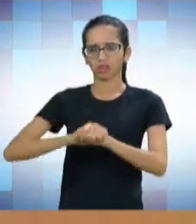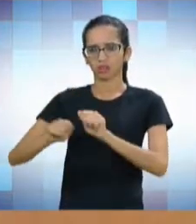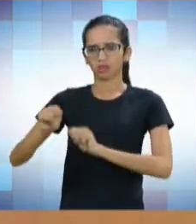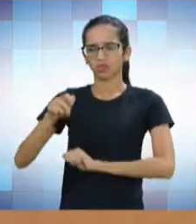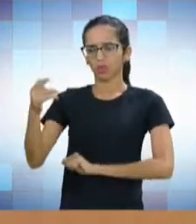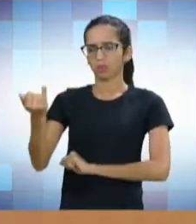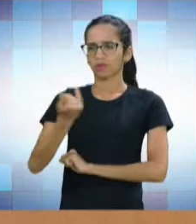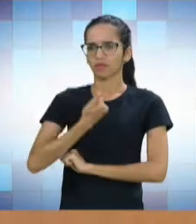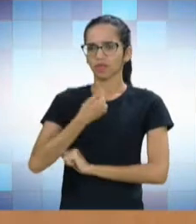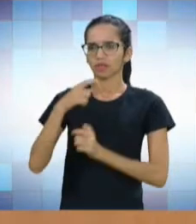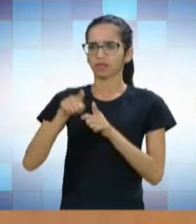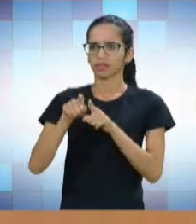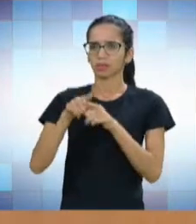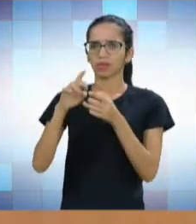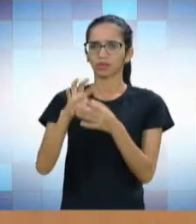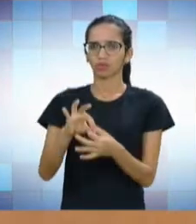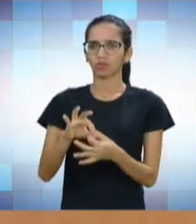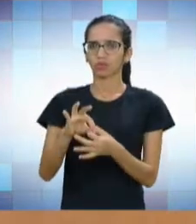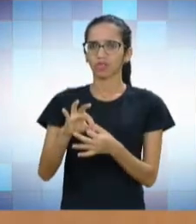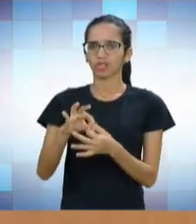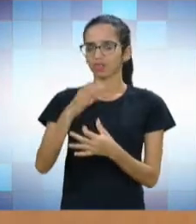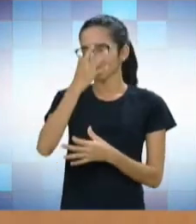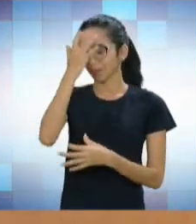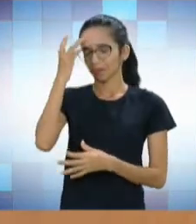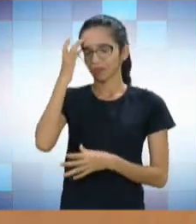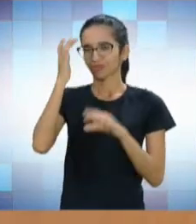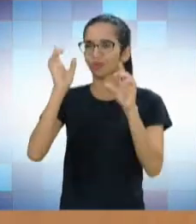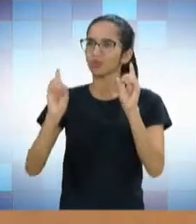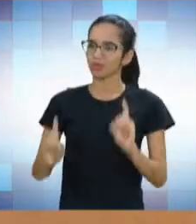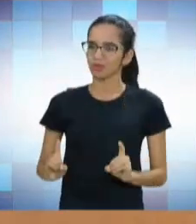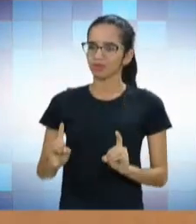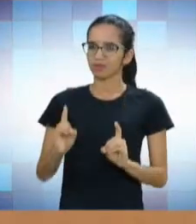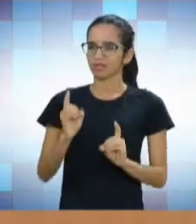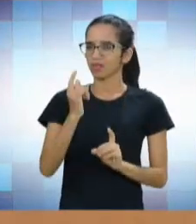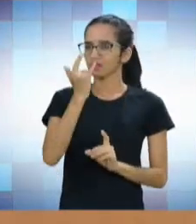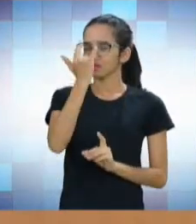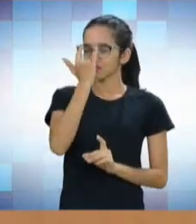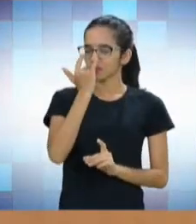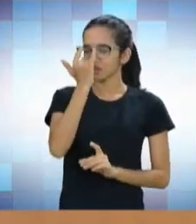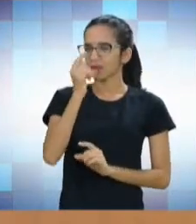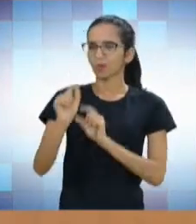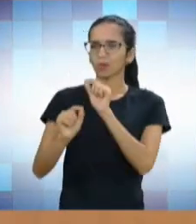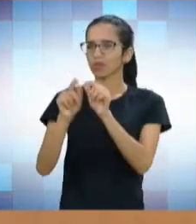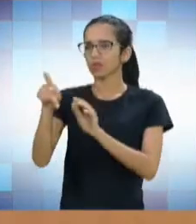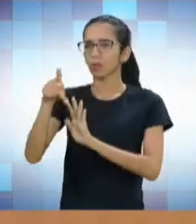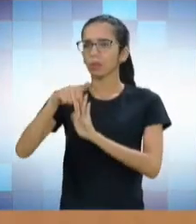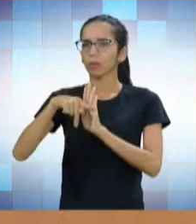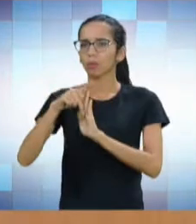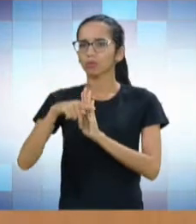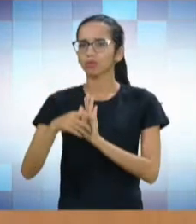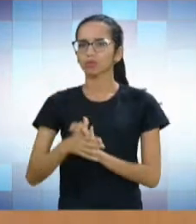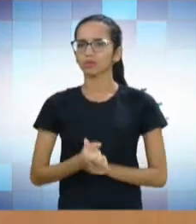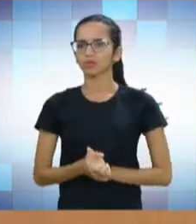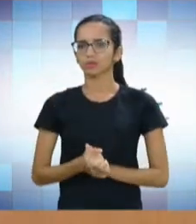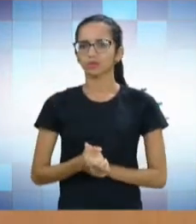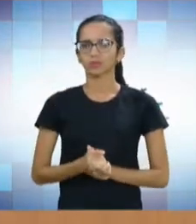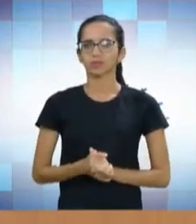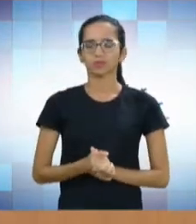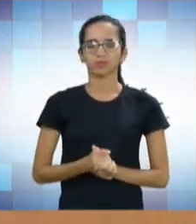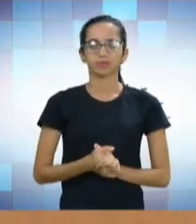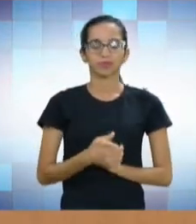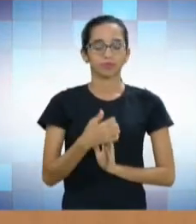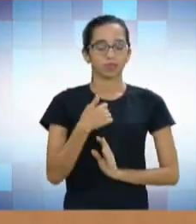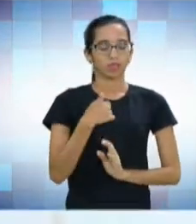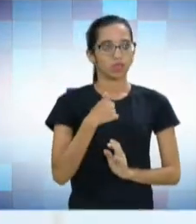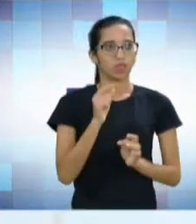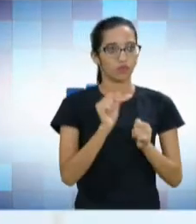estão falando que até na nossa área lá de pessoas com deficiência visual com com esse projeto que